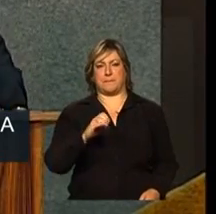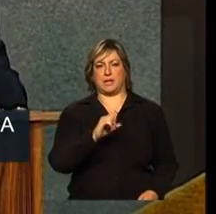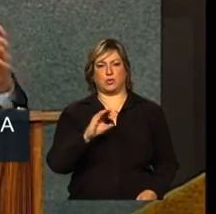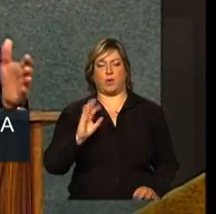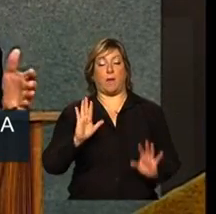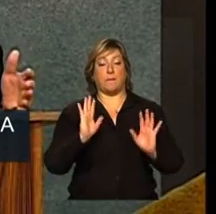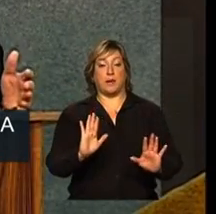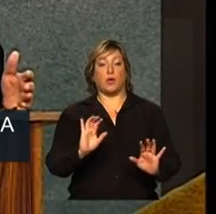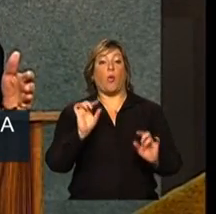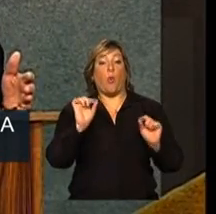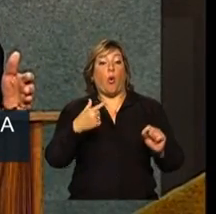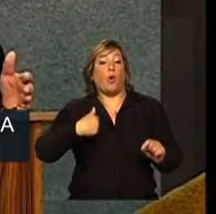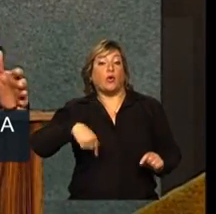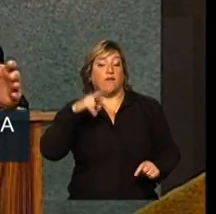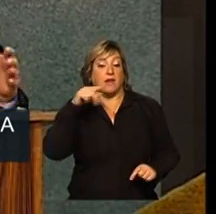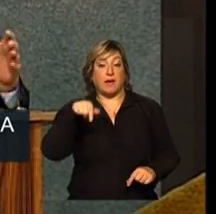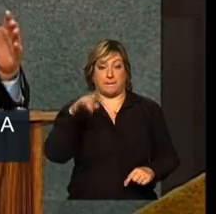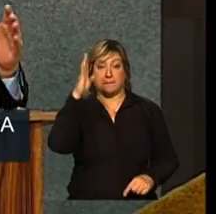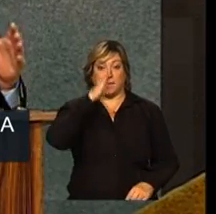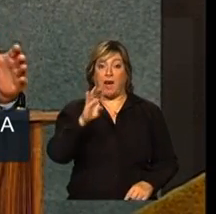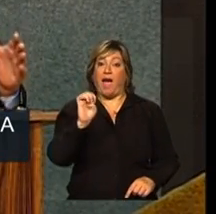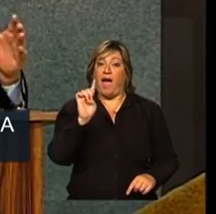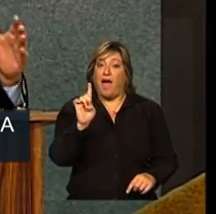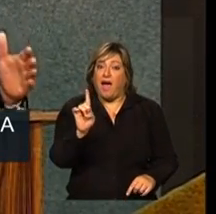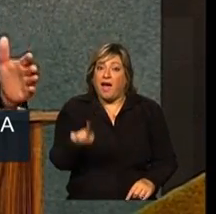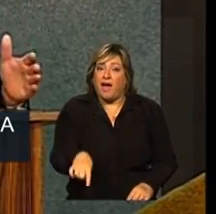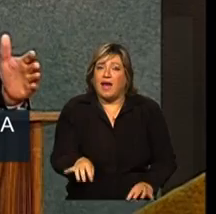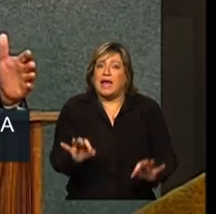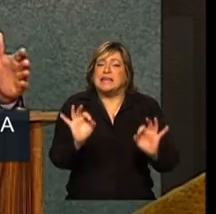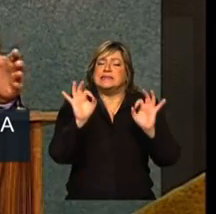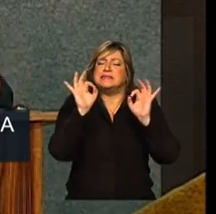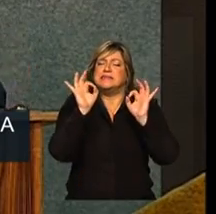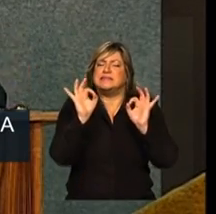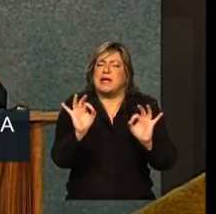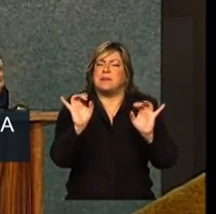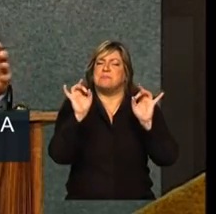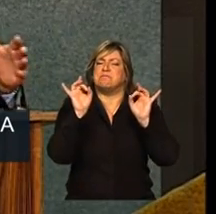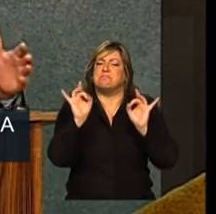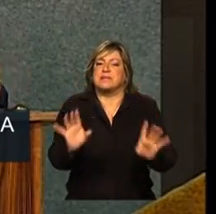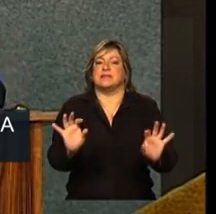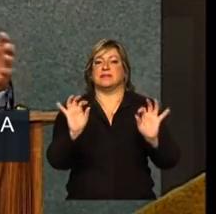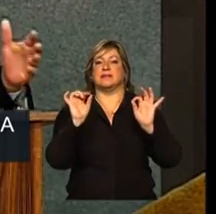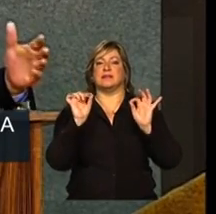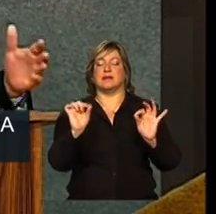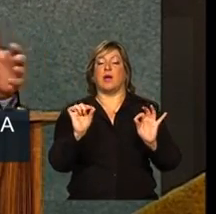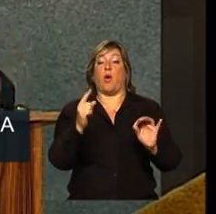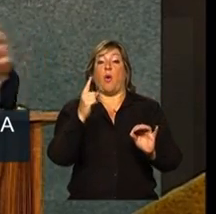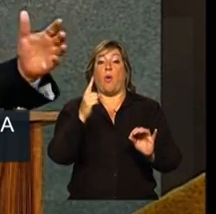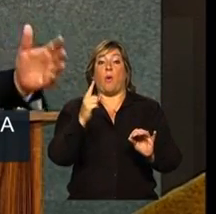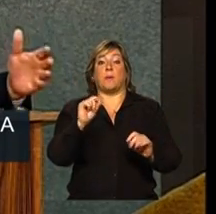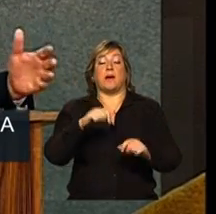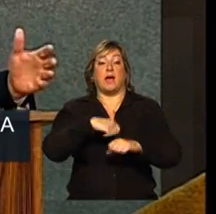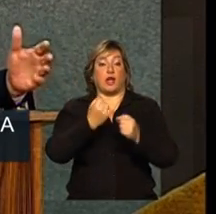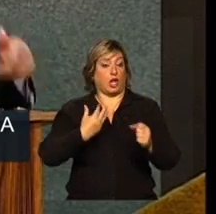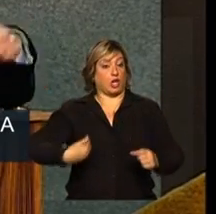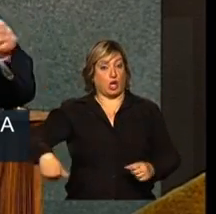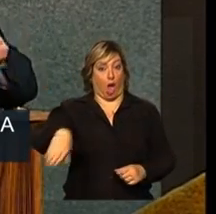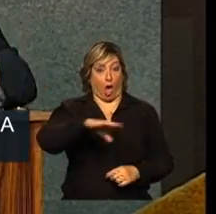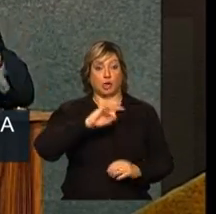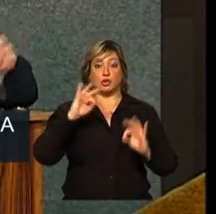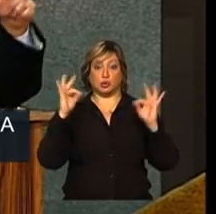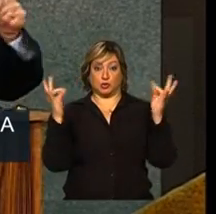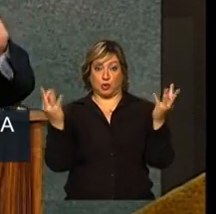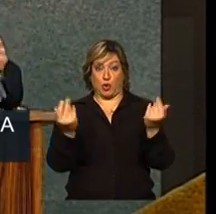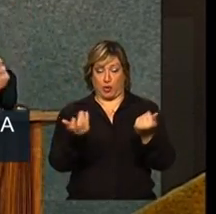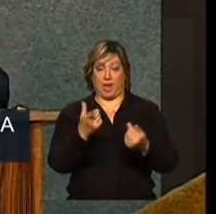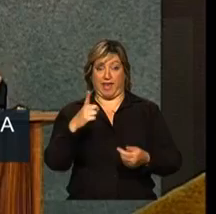o que nós estamos vendo no Brasil é exatamente uma grande... Nós todos estamos